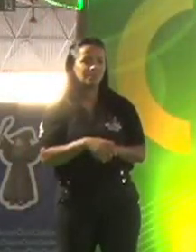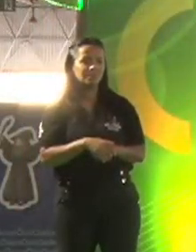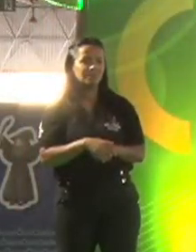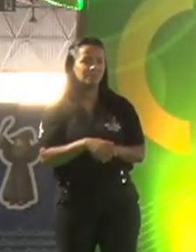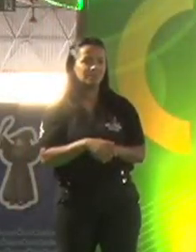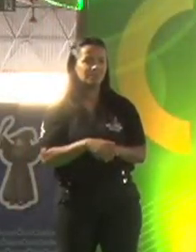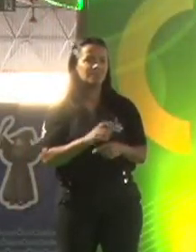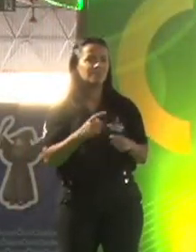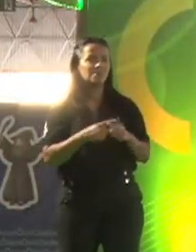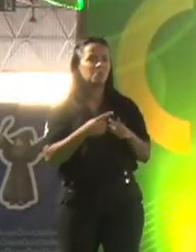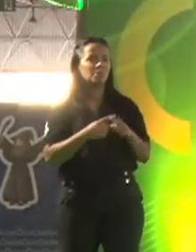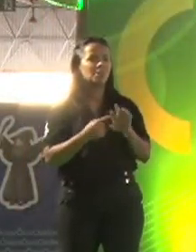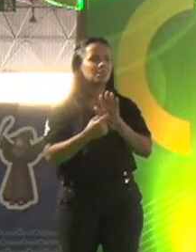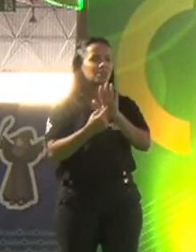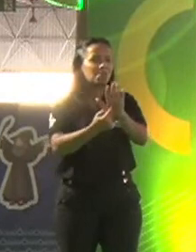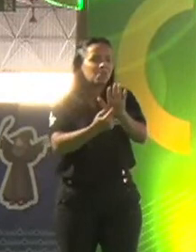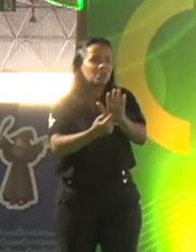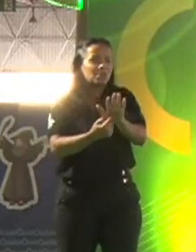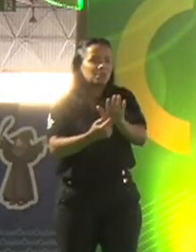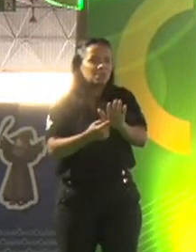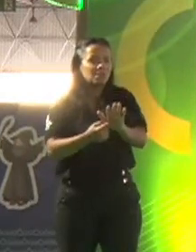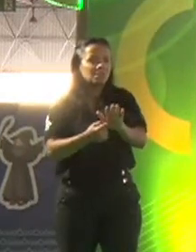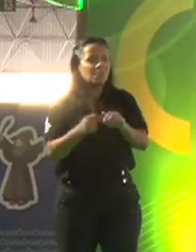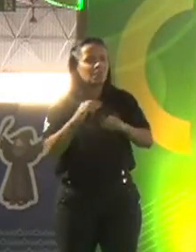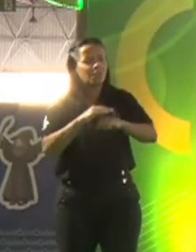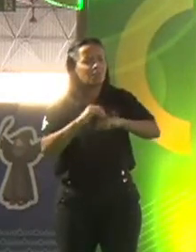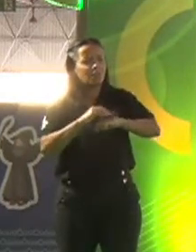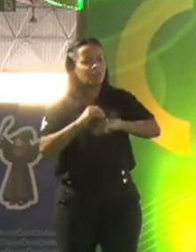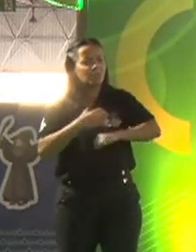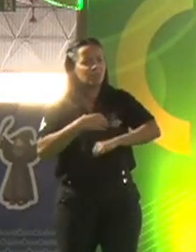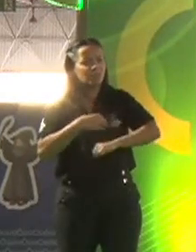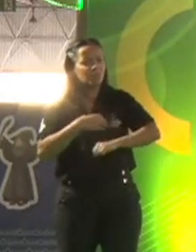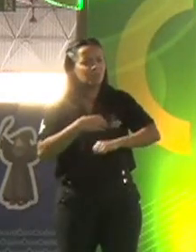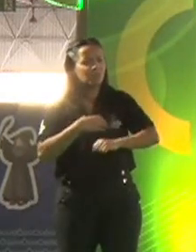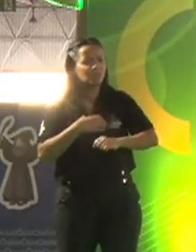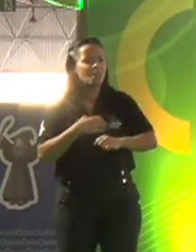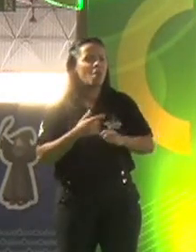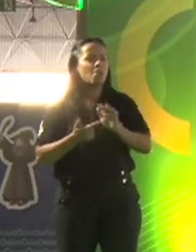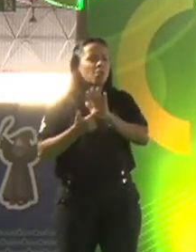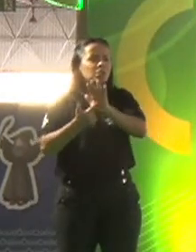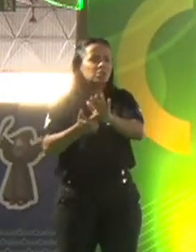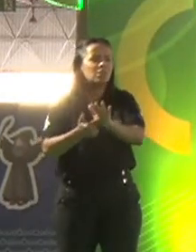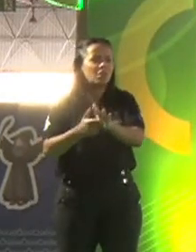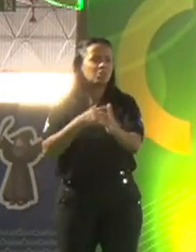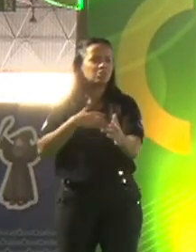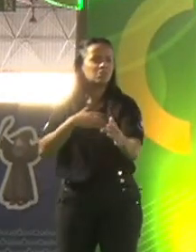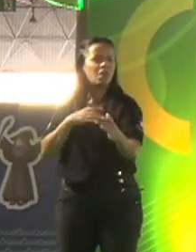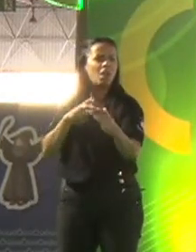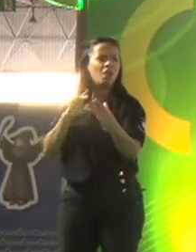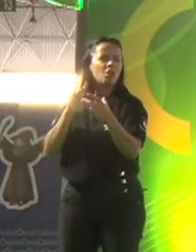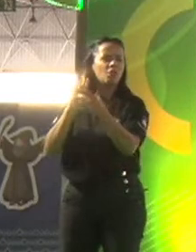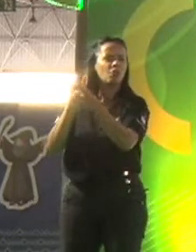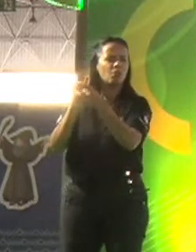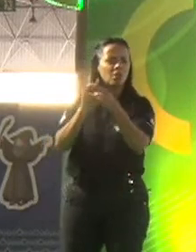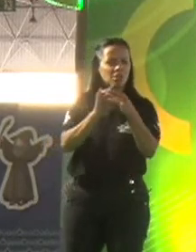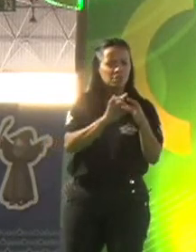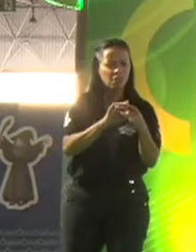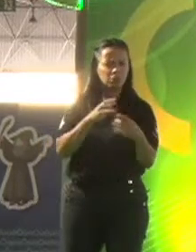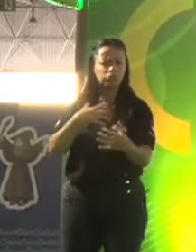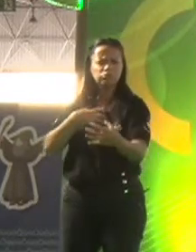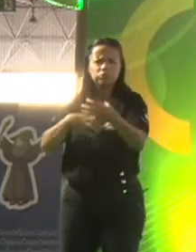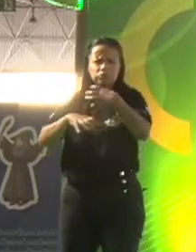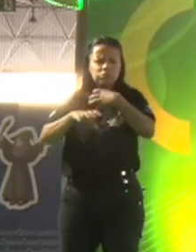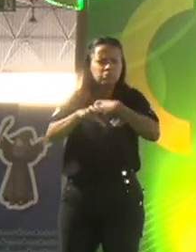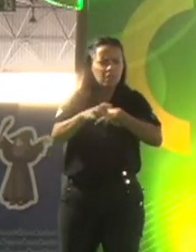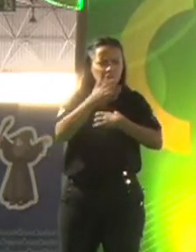porque eu demonstrar o afetivo ele gera mais conexão então quando ter alguém que olha para